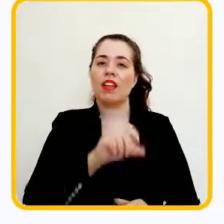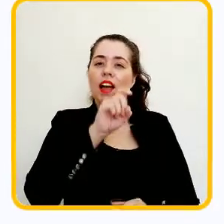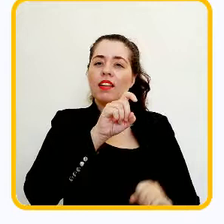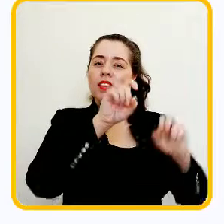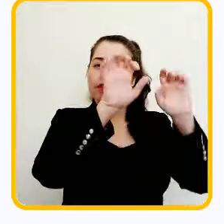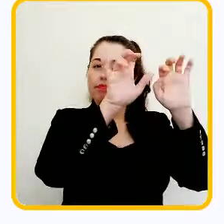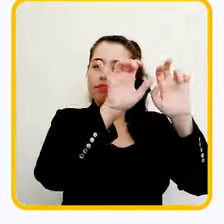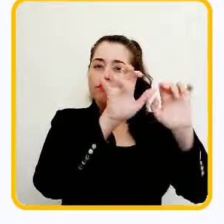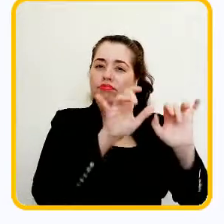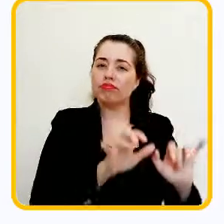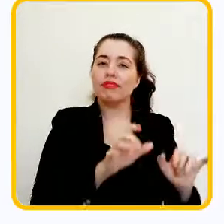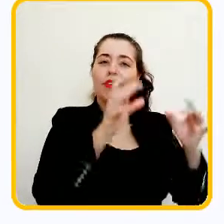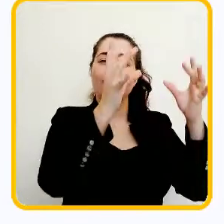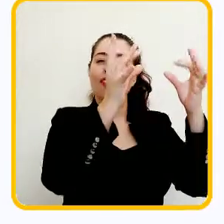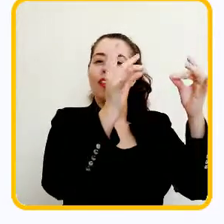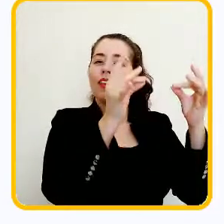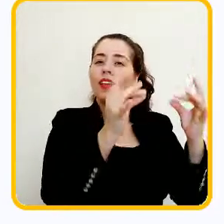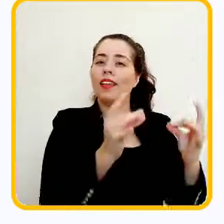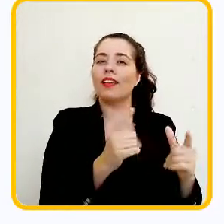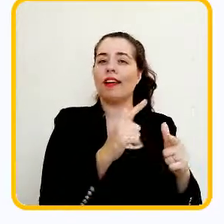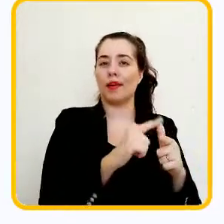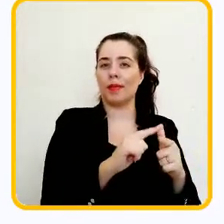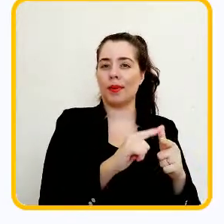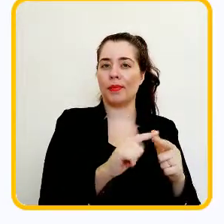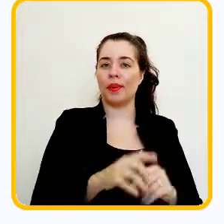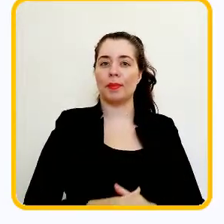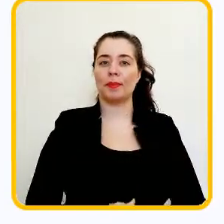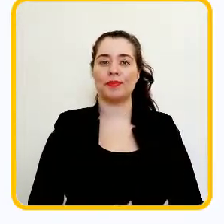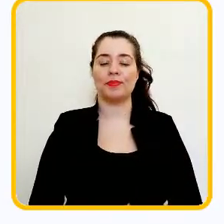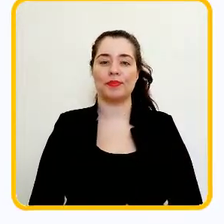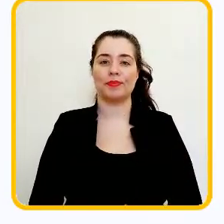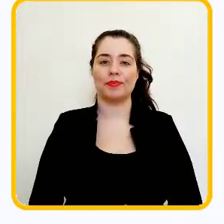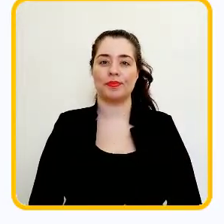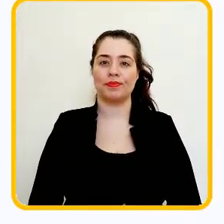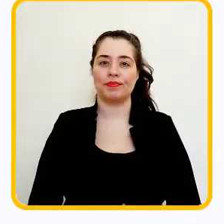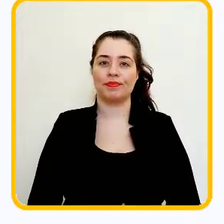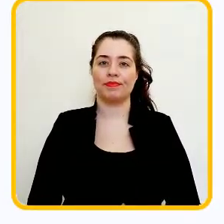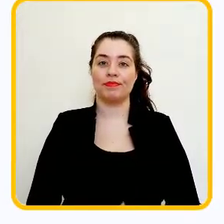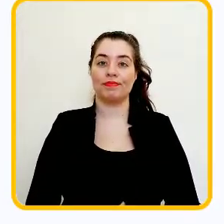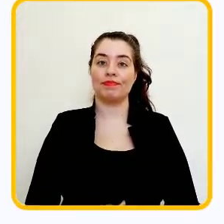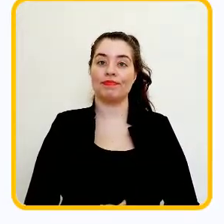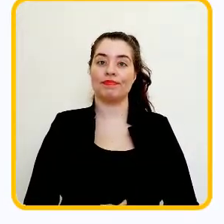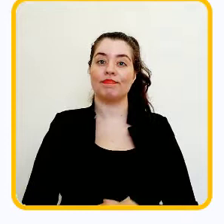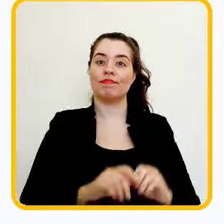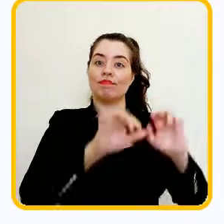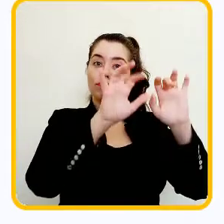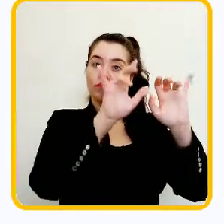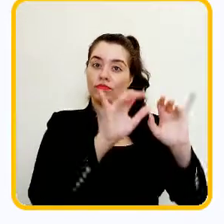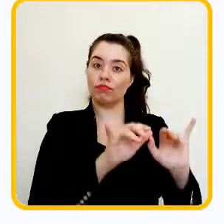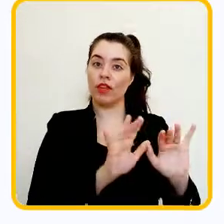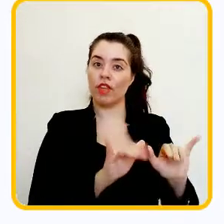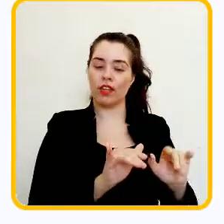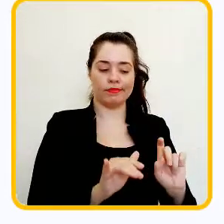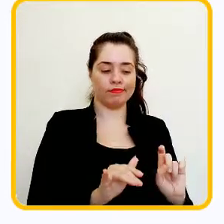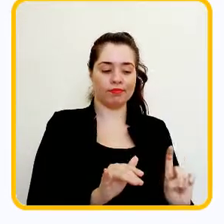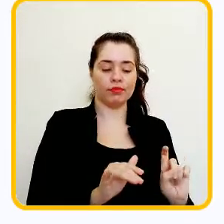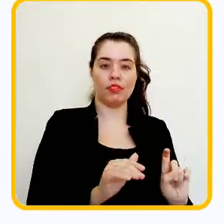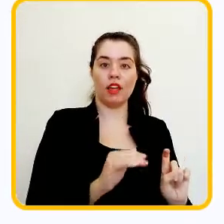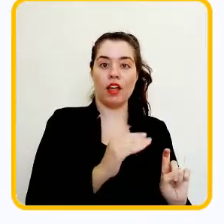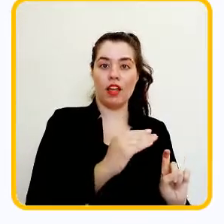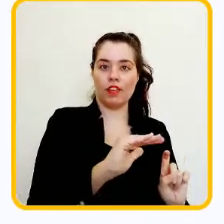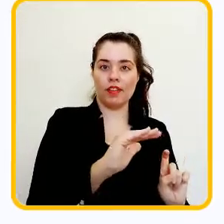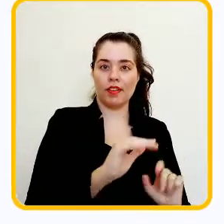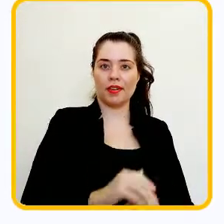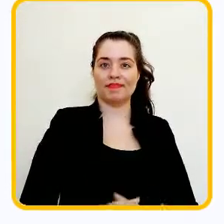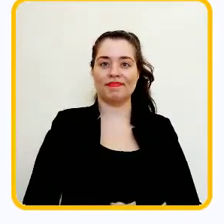detalhes sobre o assunto e descreva da melhor maneira possível o problema que você enfrenta e clique em